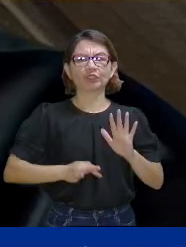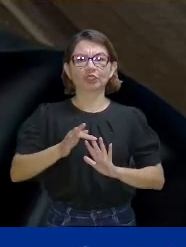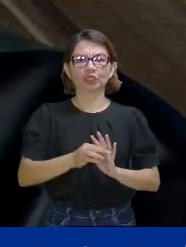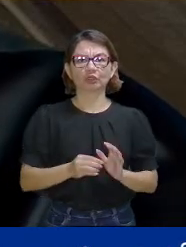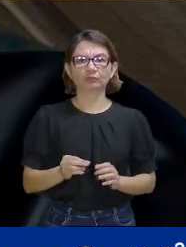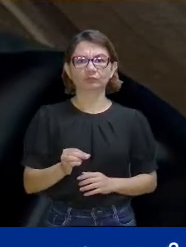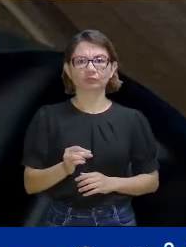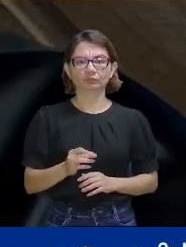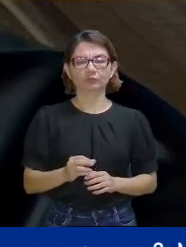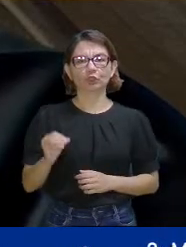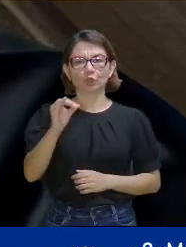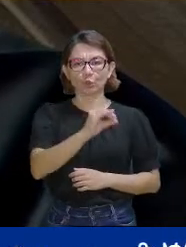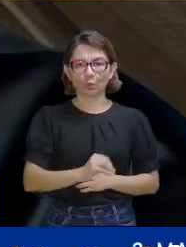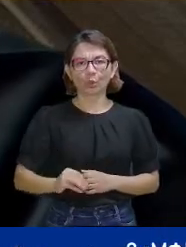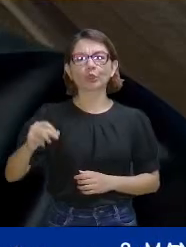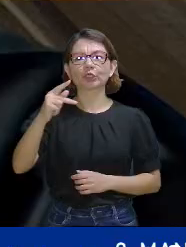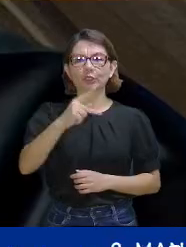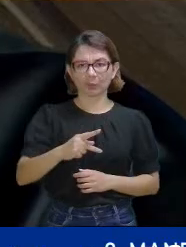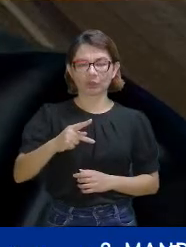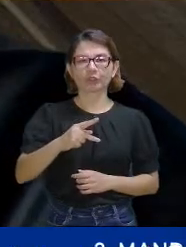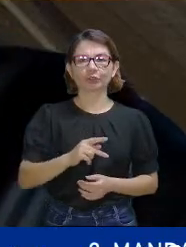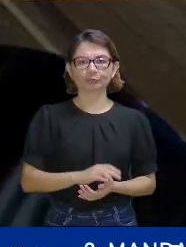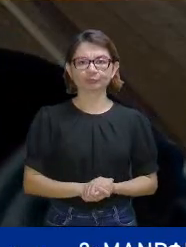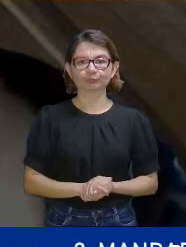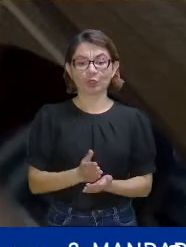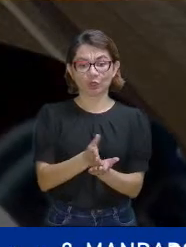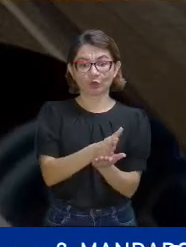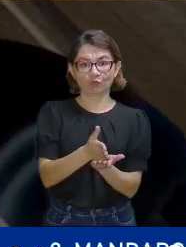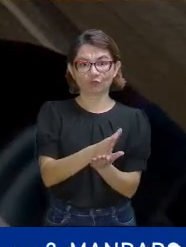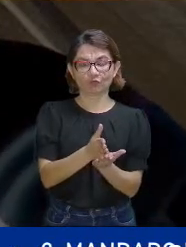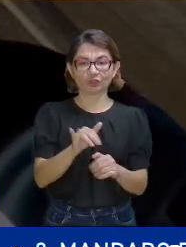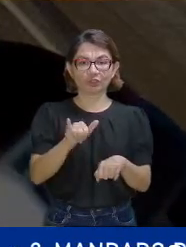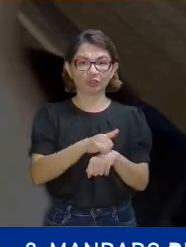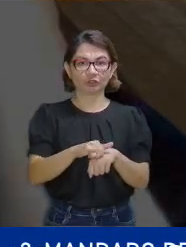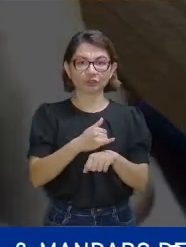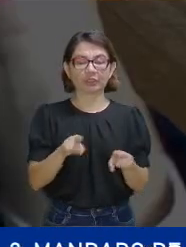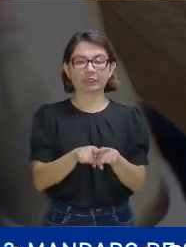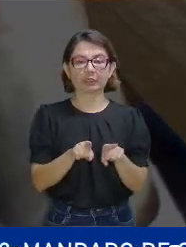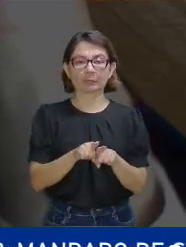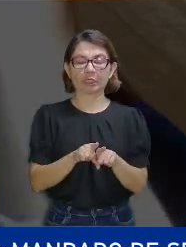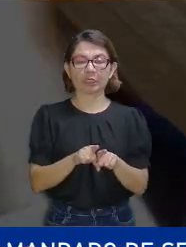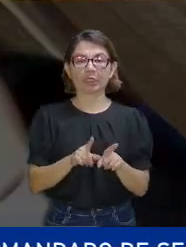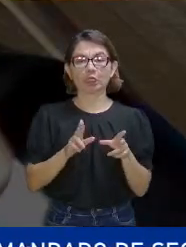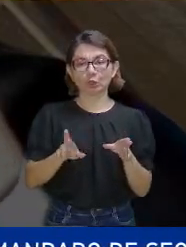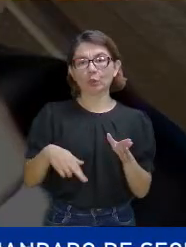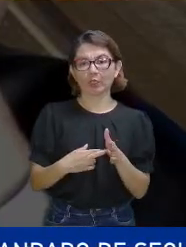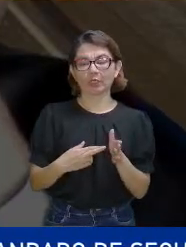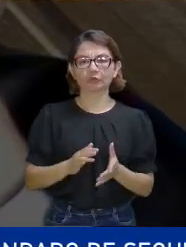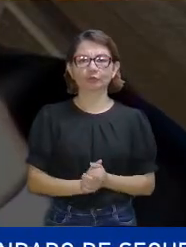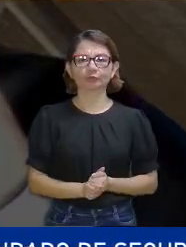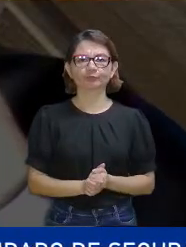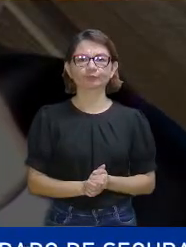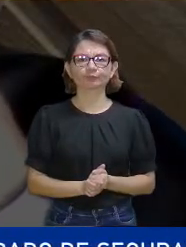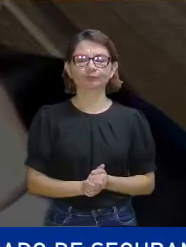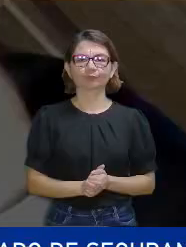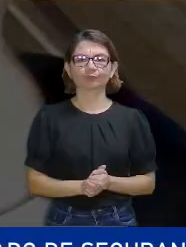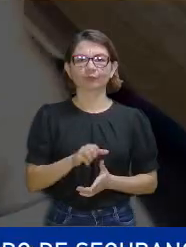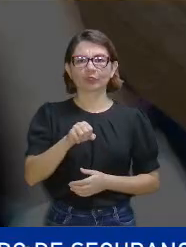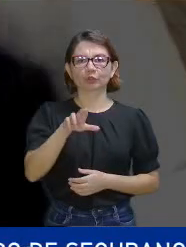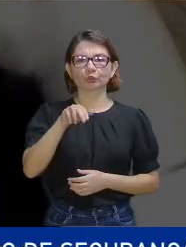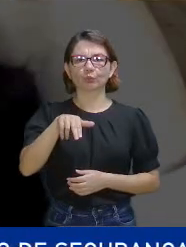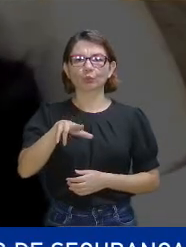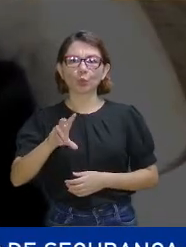numa fronteira considerada inclusive estratégica. E acompanho o relator também no seguinte aspecto: a súmula vinculante